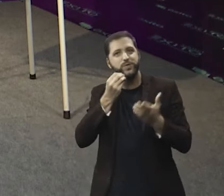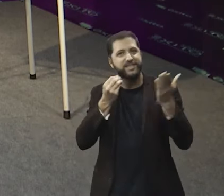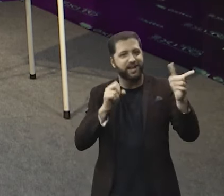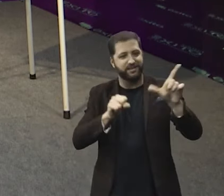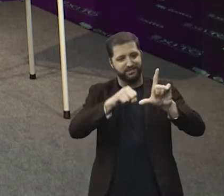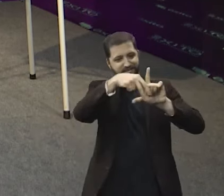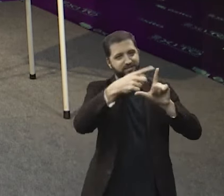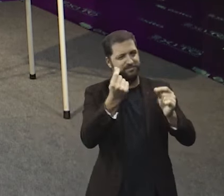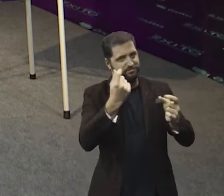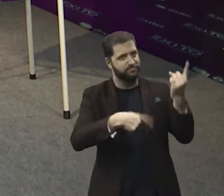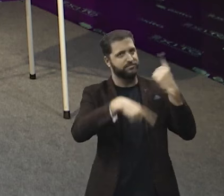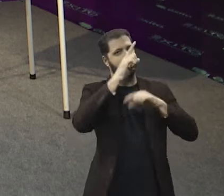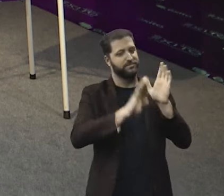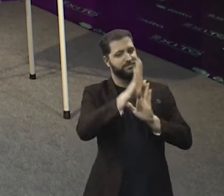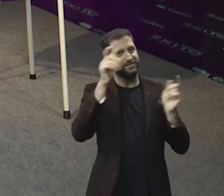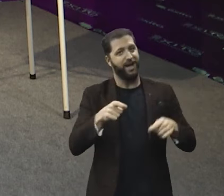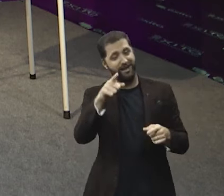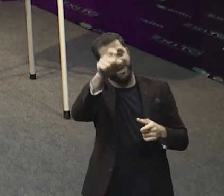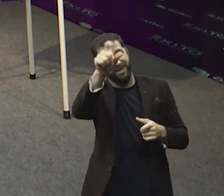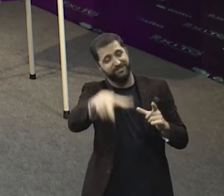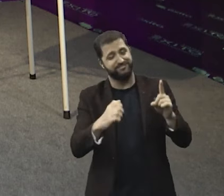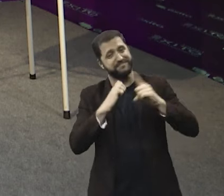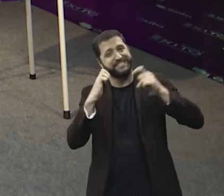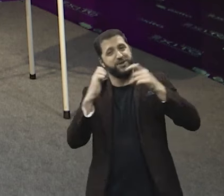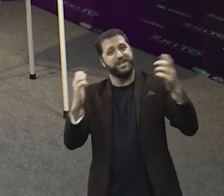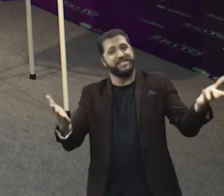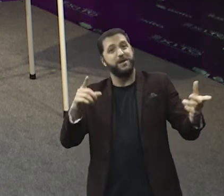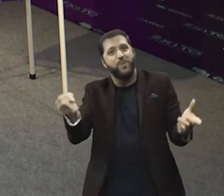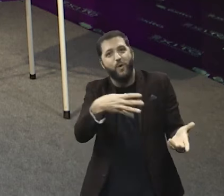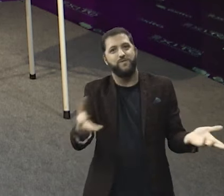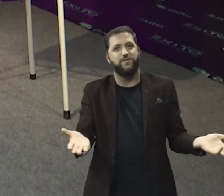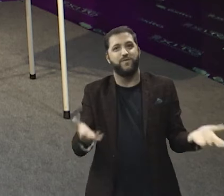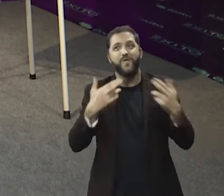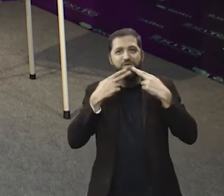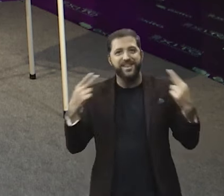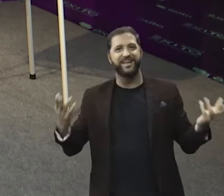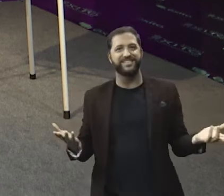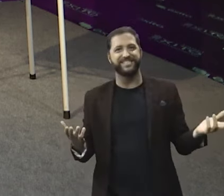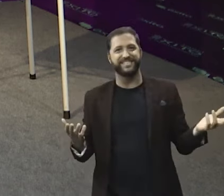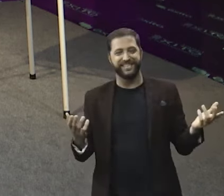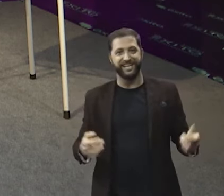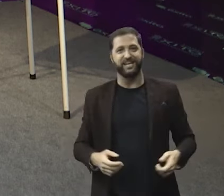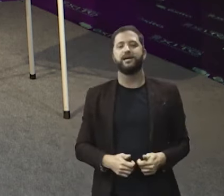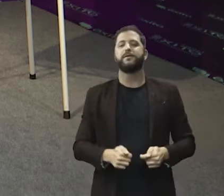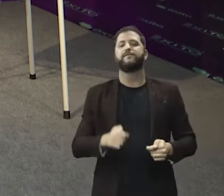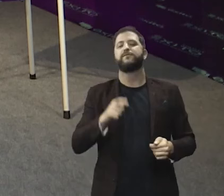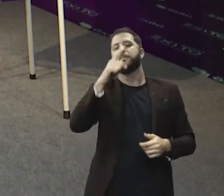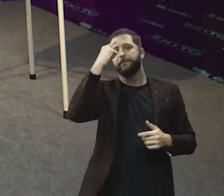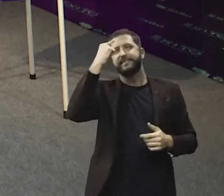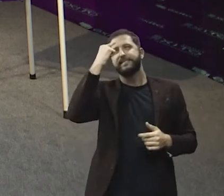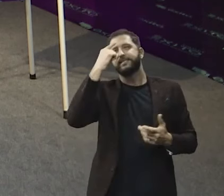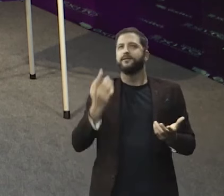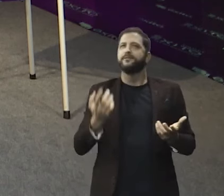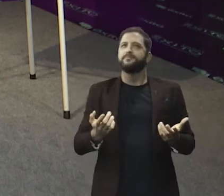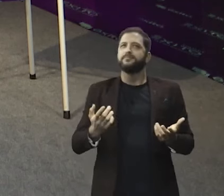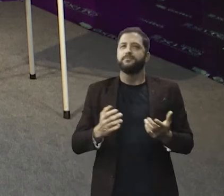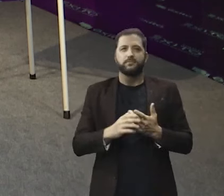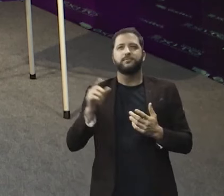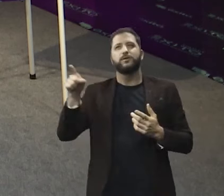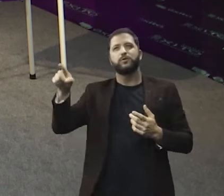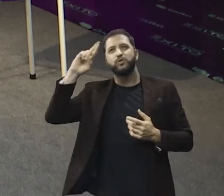isso tudo gente é empreendedorismo isso tudo é novo isso tudo é disruptivo Agora pensa comigo você acha que zugen